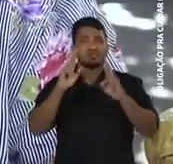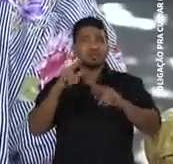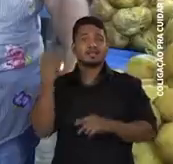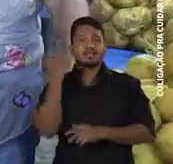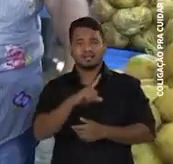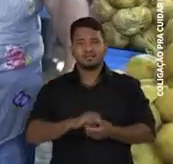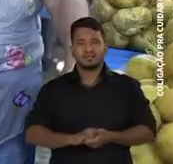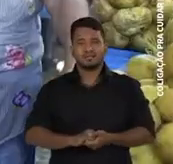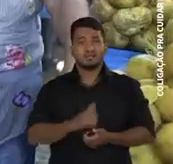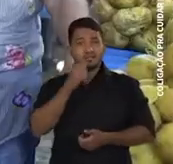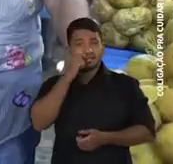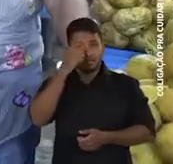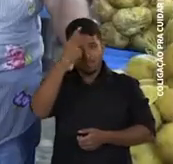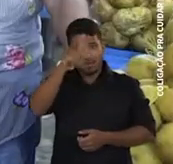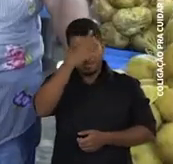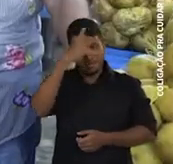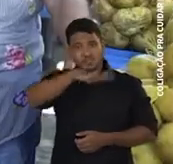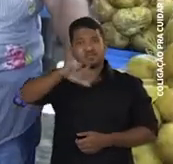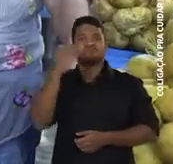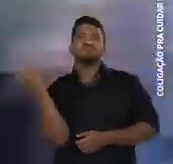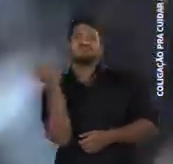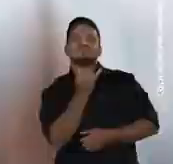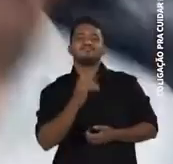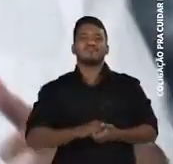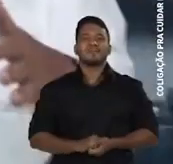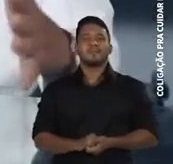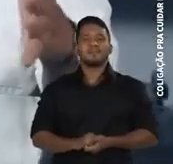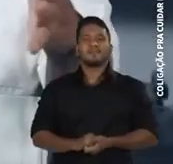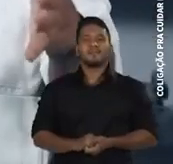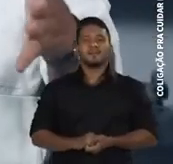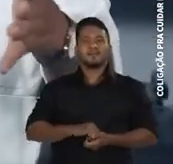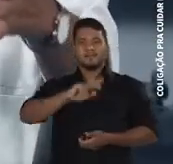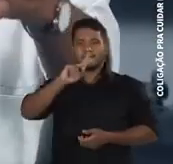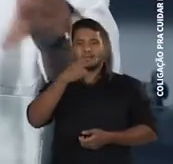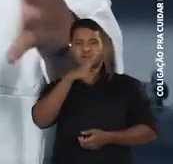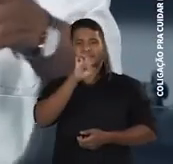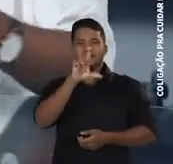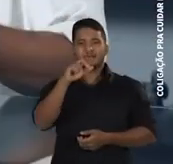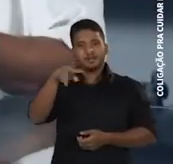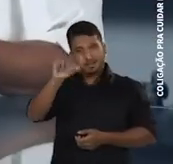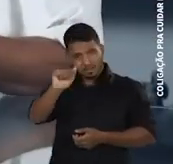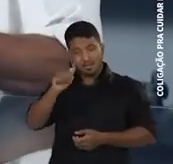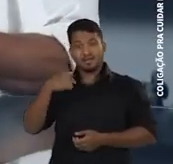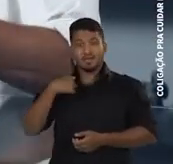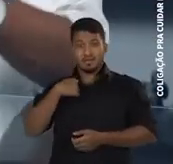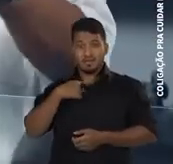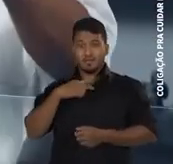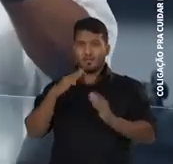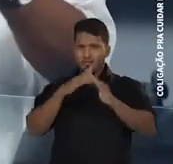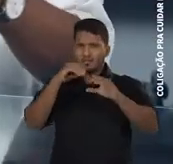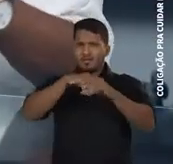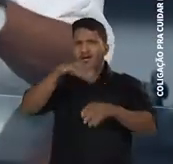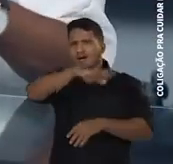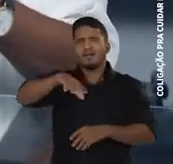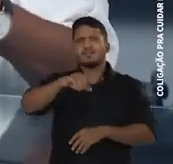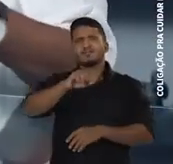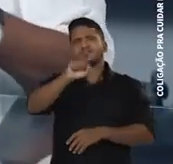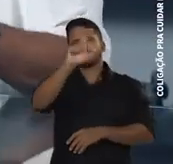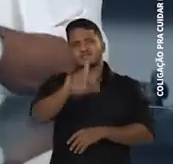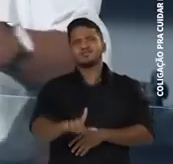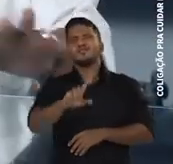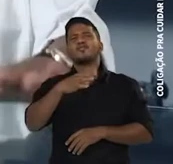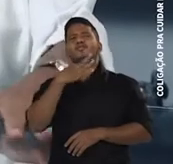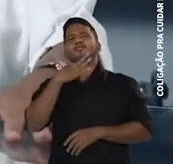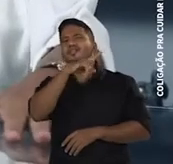tomara que ele ganha de pessoa para pessoa Diga aí doutor Dona Helena Maria eu sou aí da zona sul